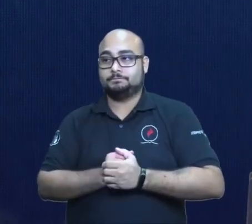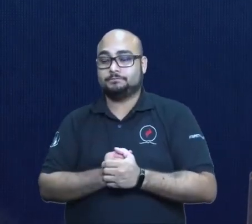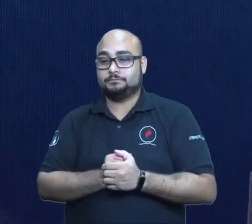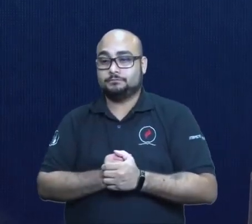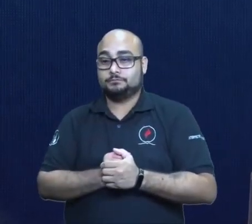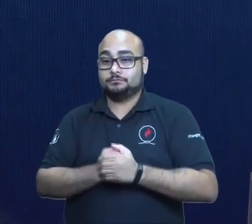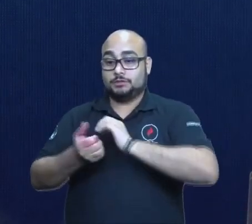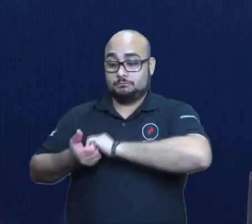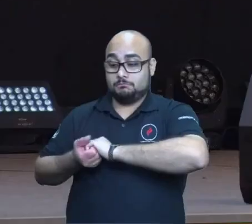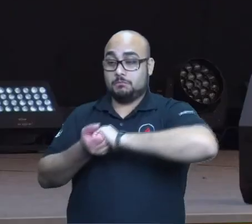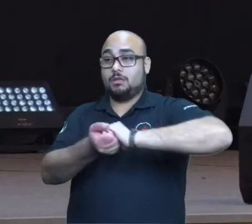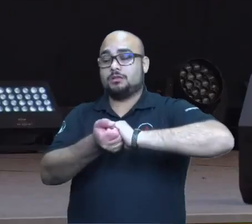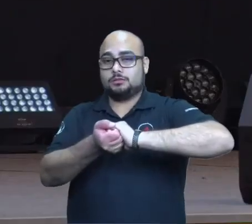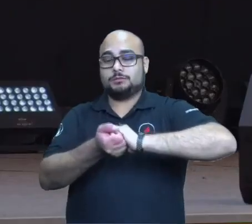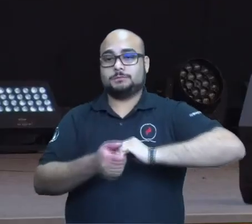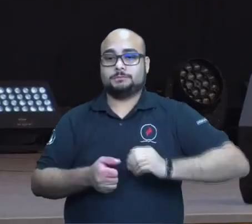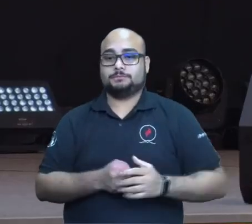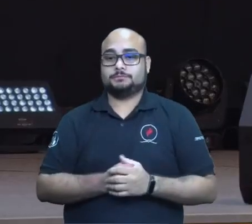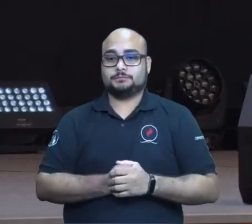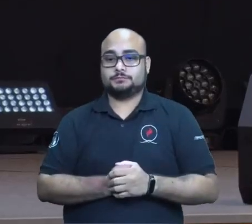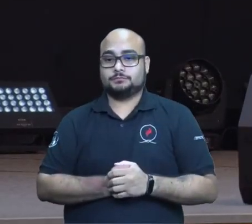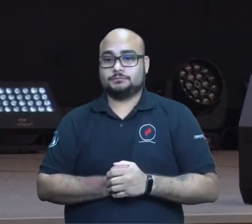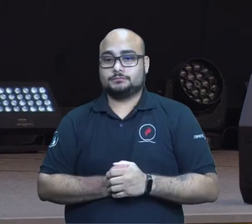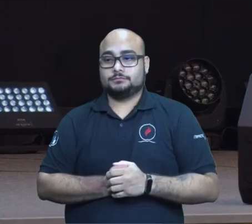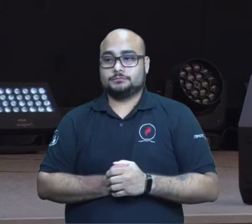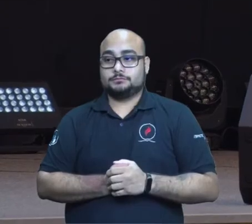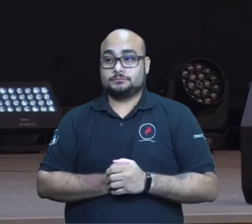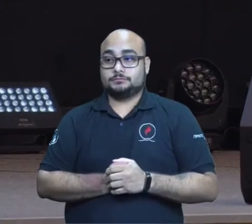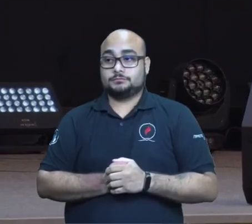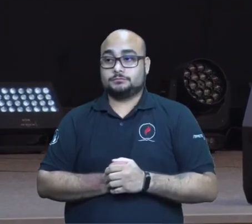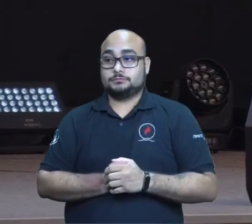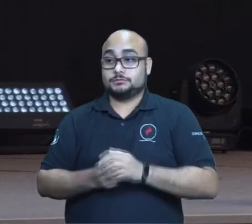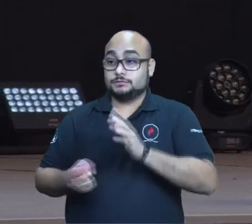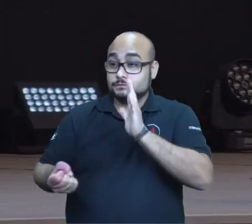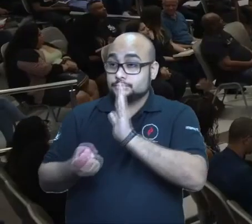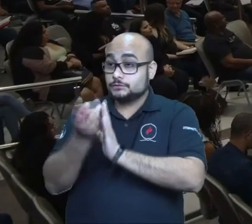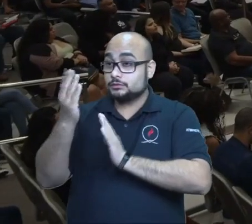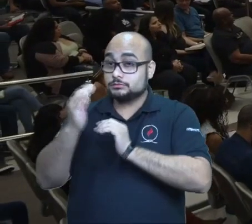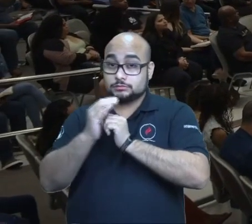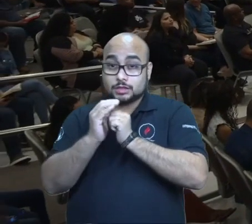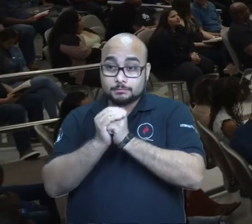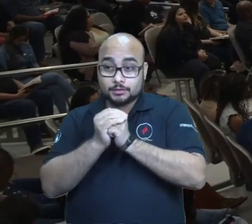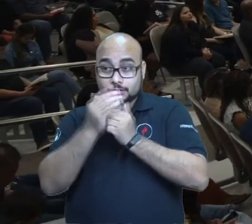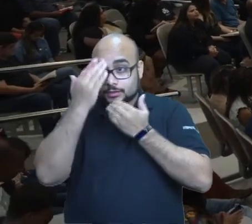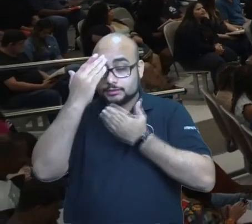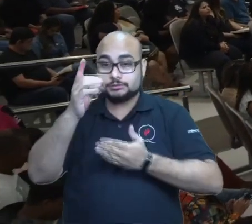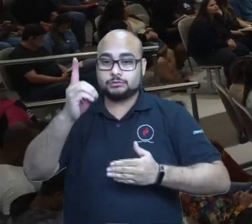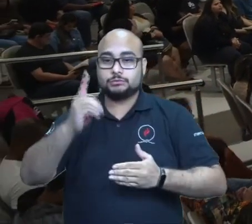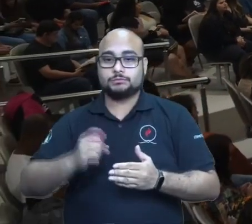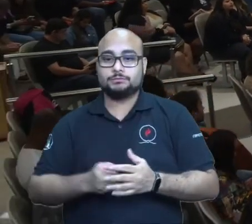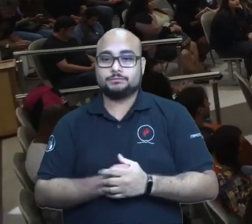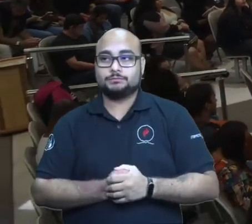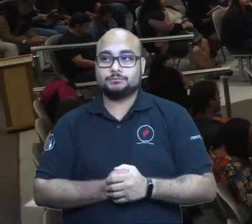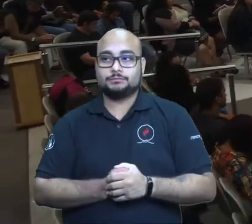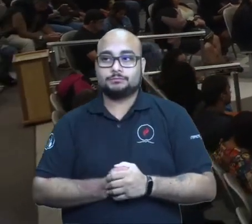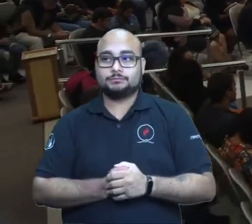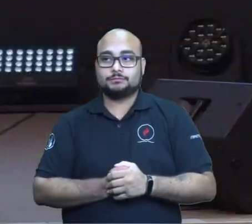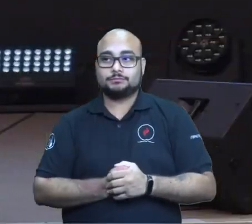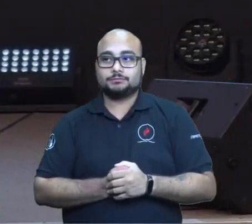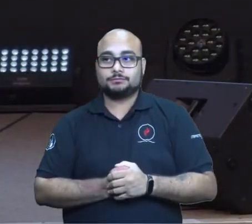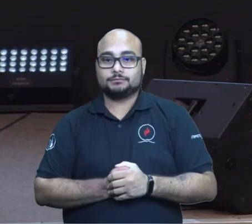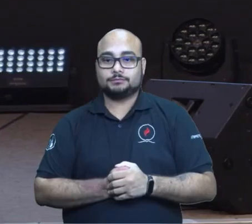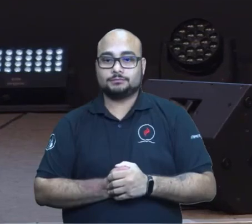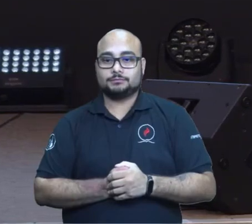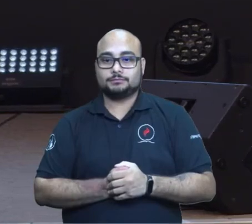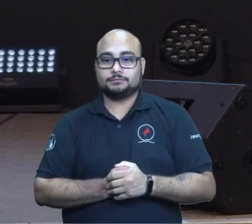o tomou quantos dizem Amém quantos dizem Graças a Deus muito bom meus irmãos eu